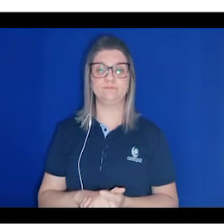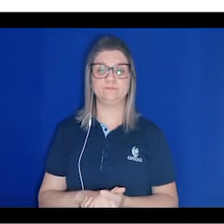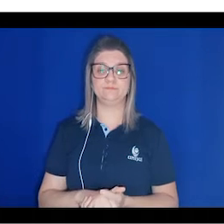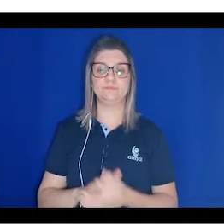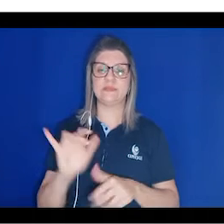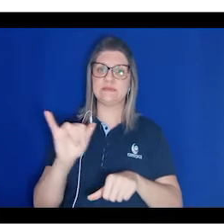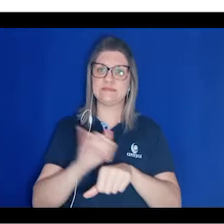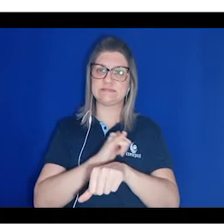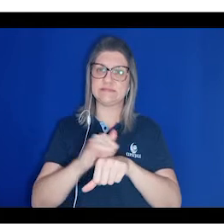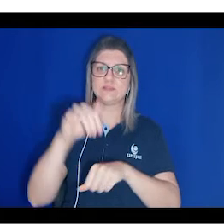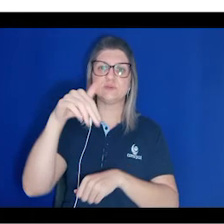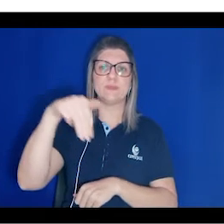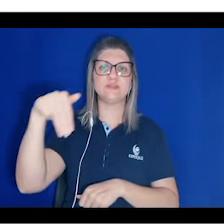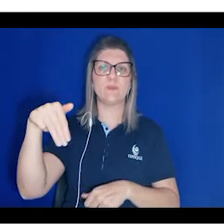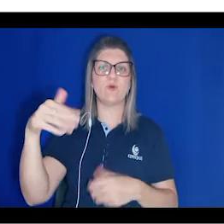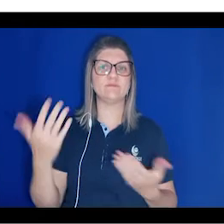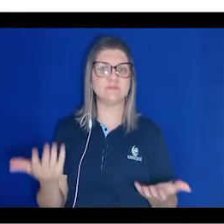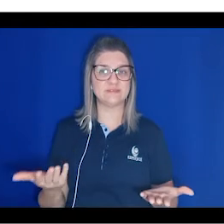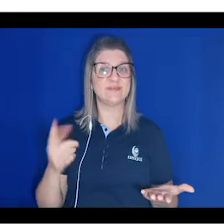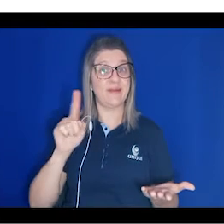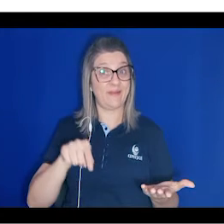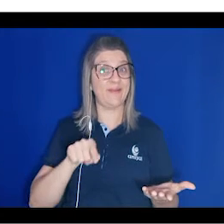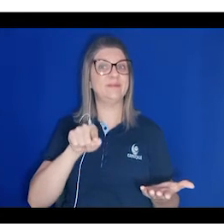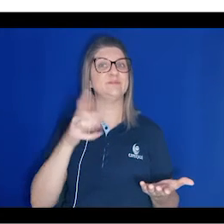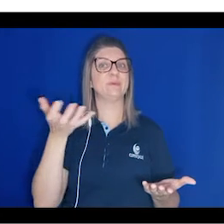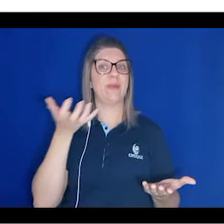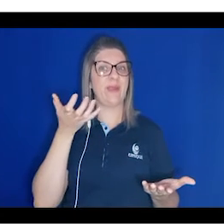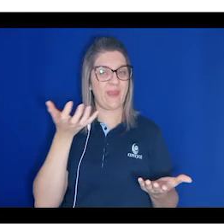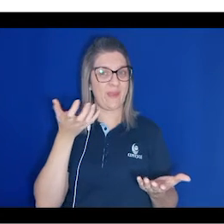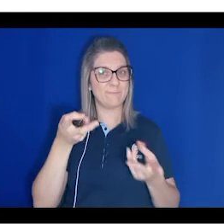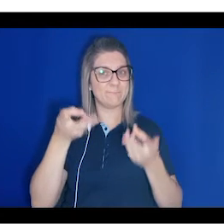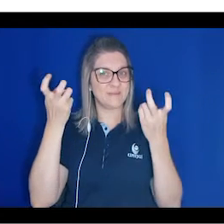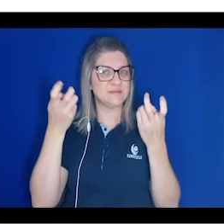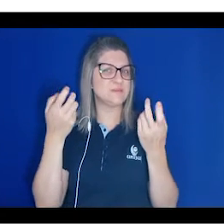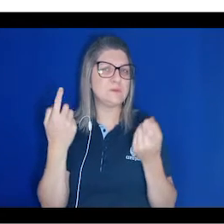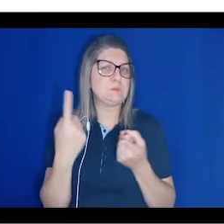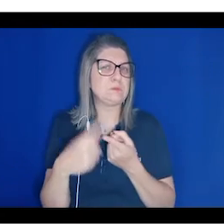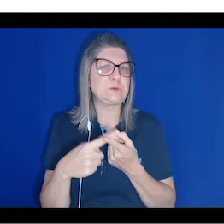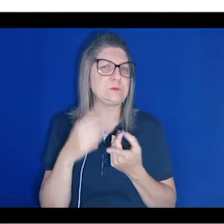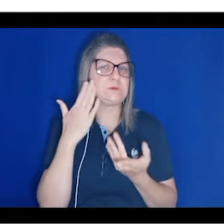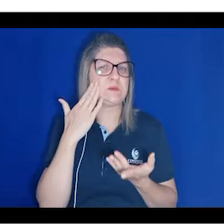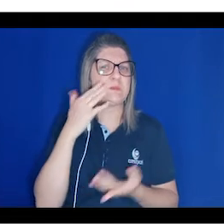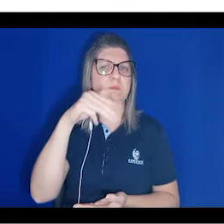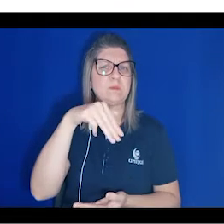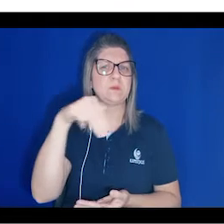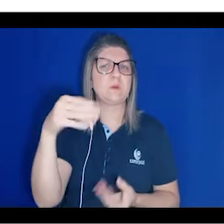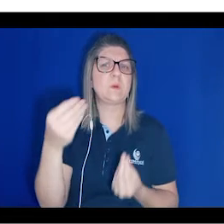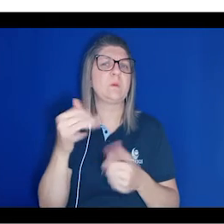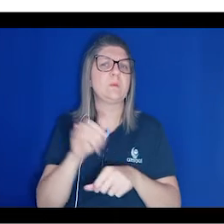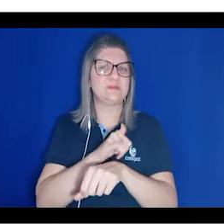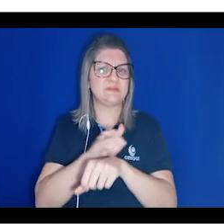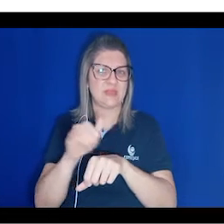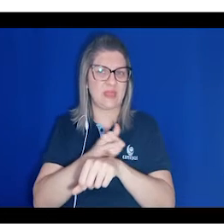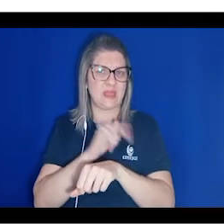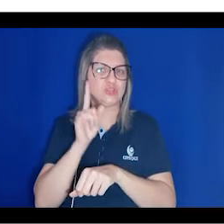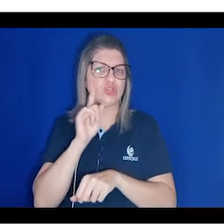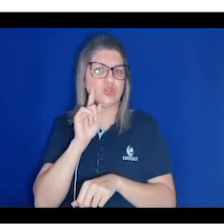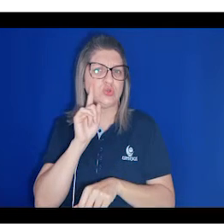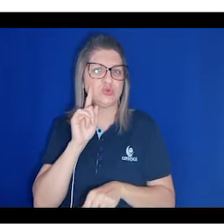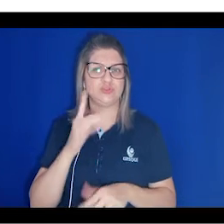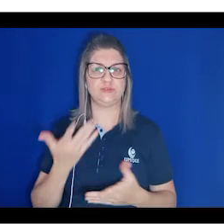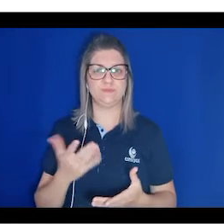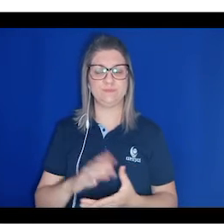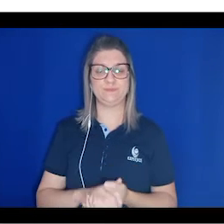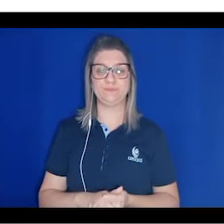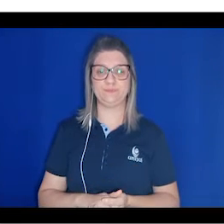Estratégias com médias móveis, isto que nós queremos perceber, então para que servem essas estratégias no dia a dia? Quais são essas estratégias?